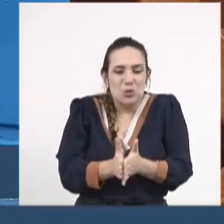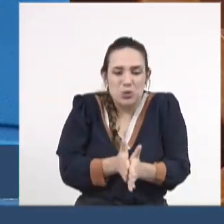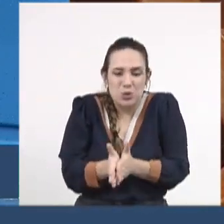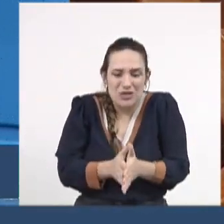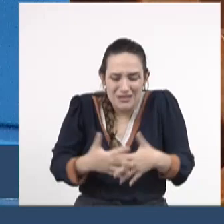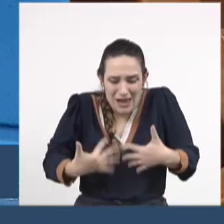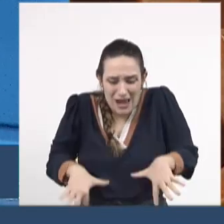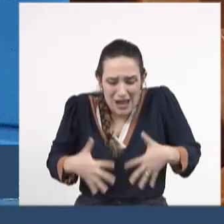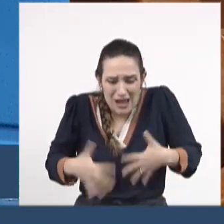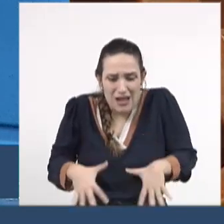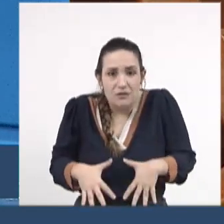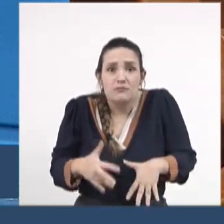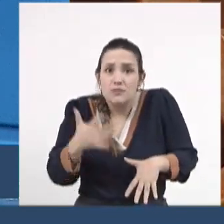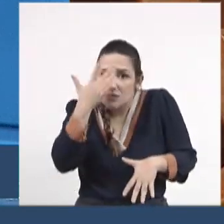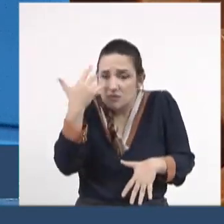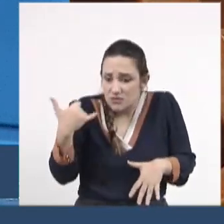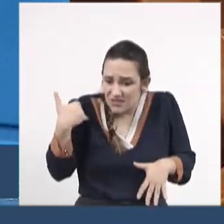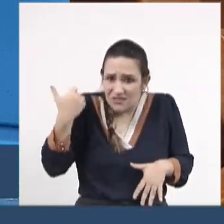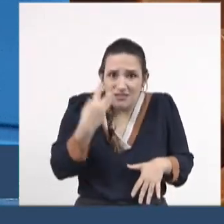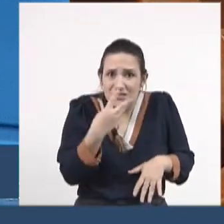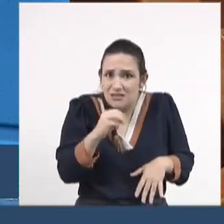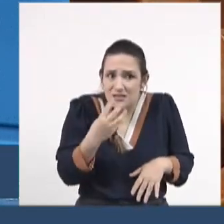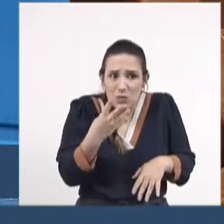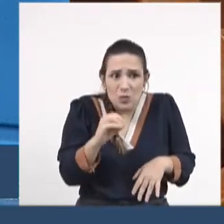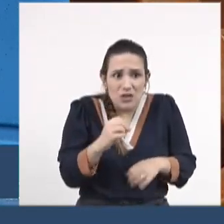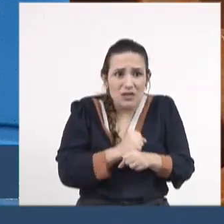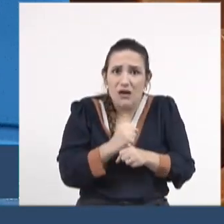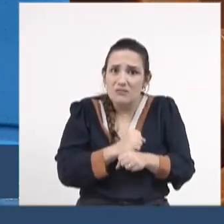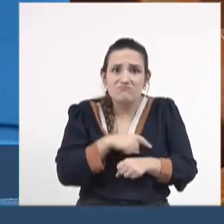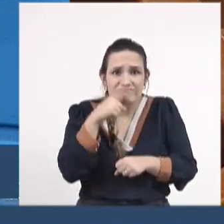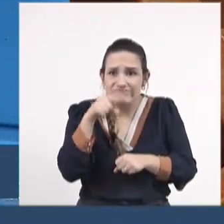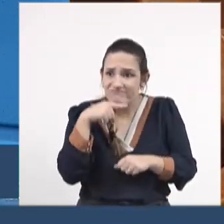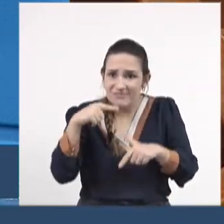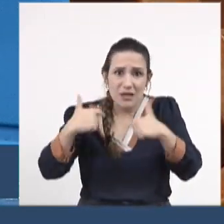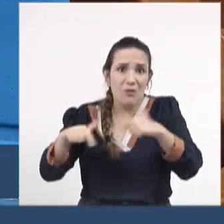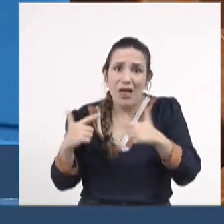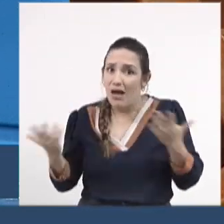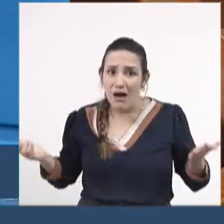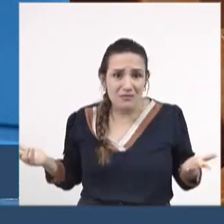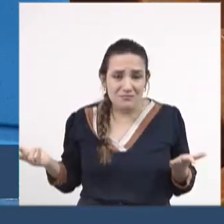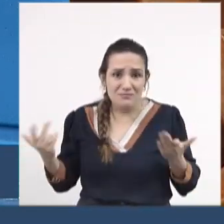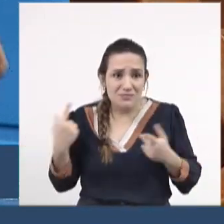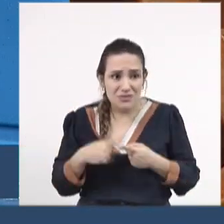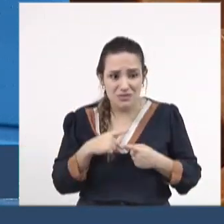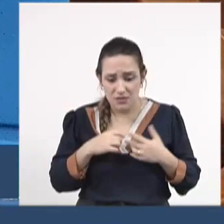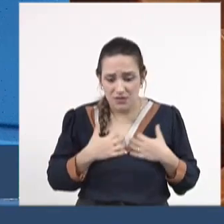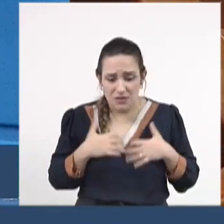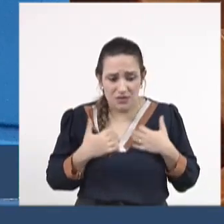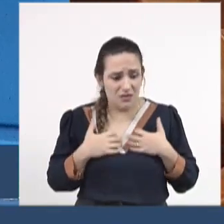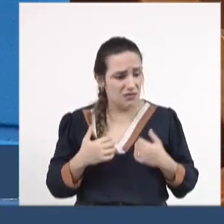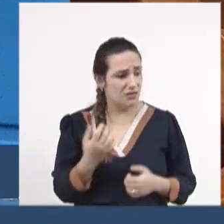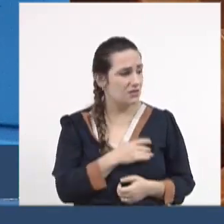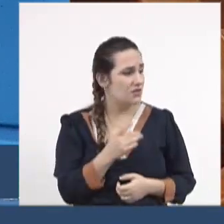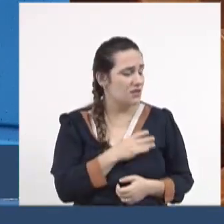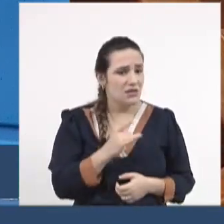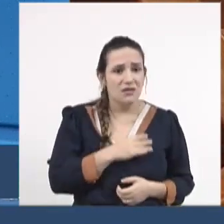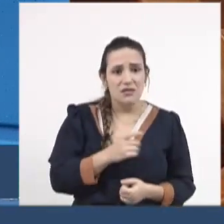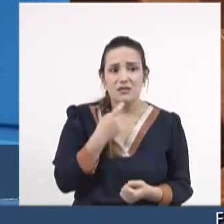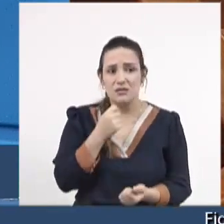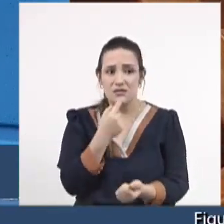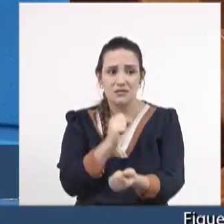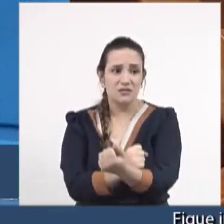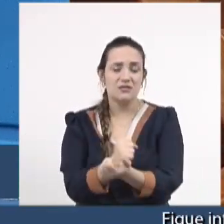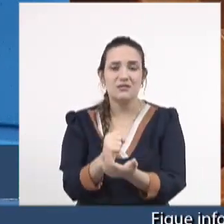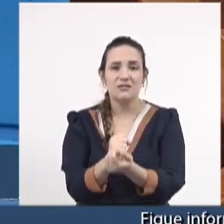pânico, pessoas com 30, 40 anos que não conseguem sair de casa para trabalhar. E só precisa tomar remédio. A